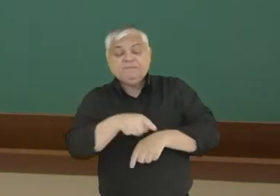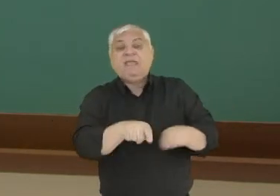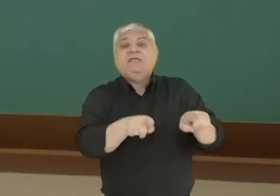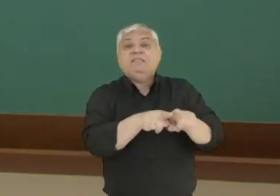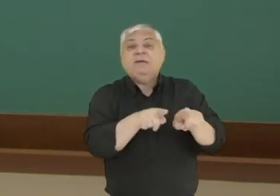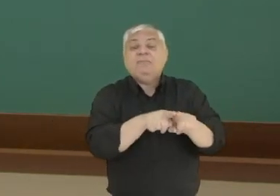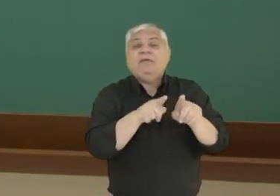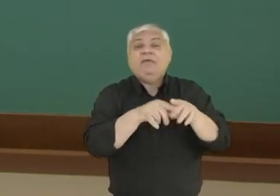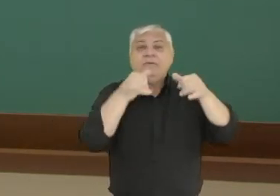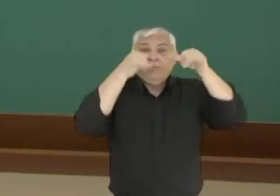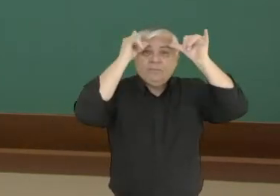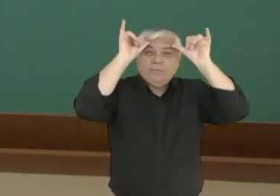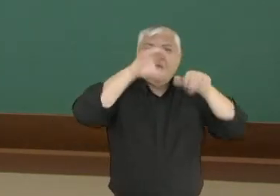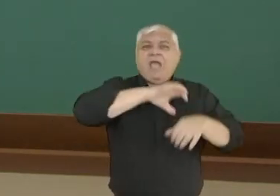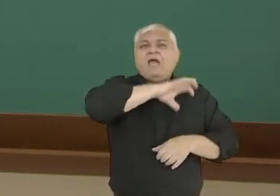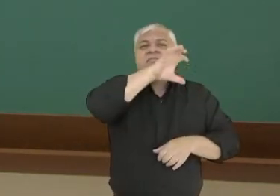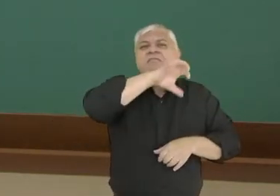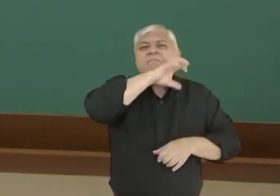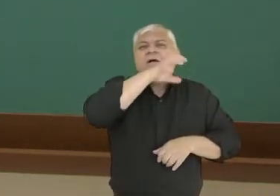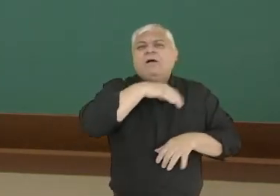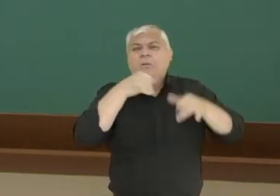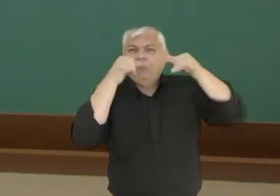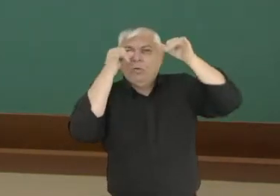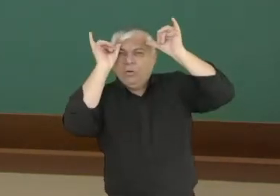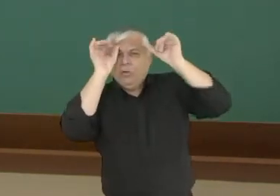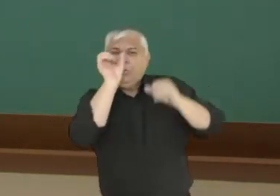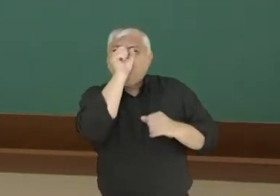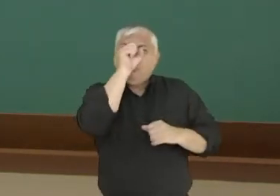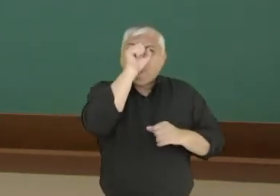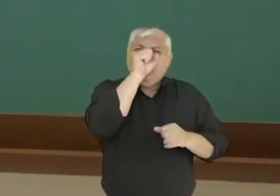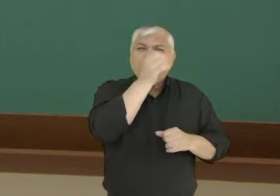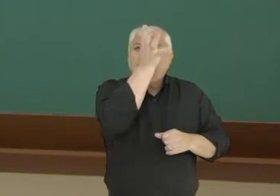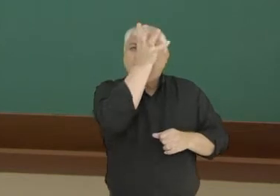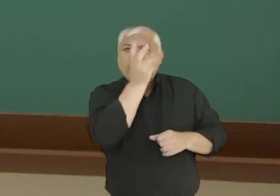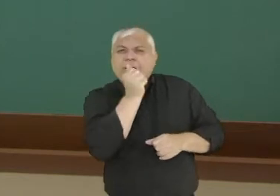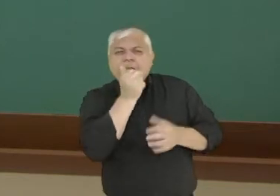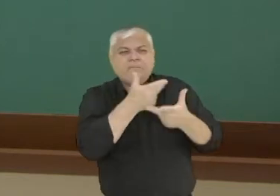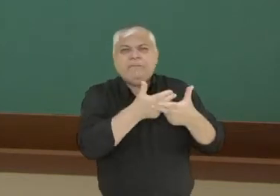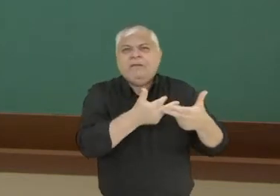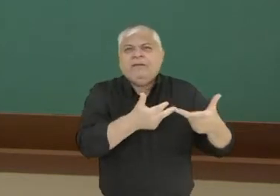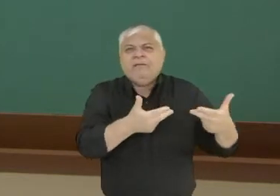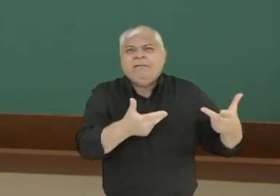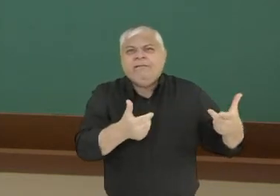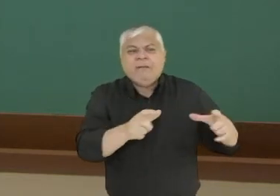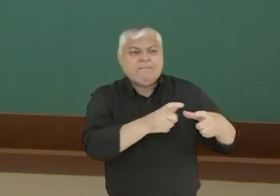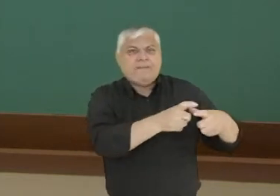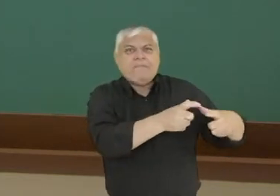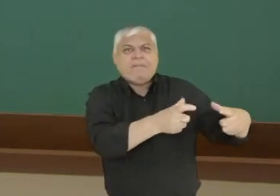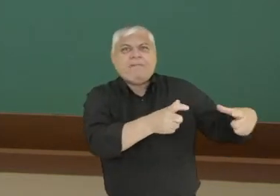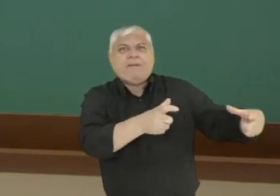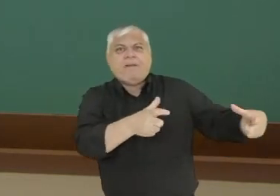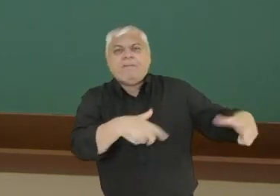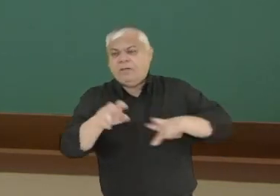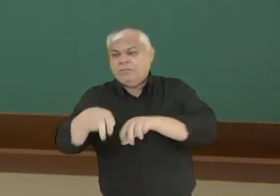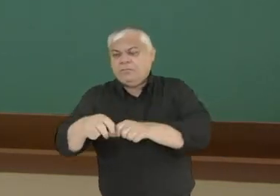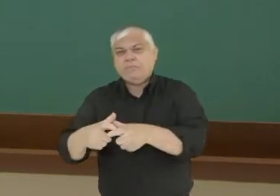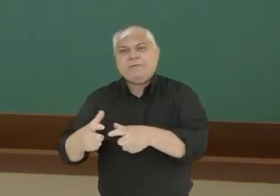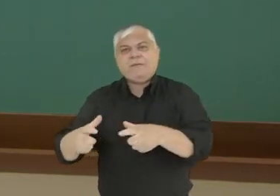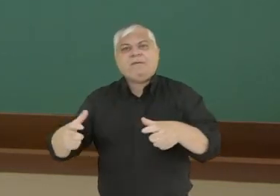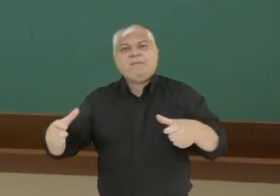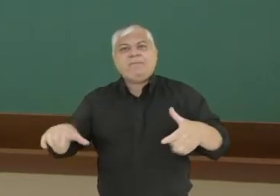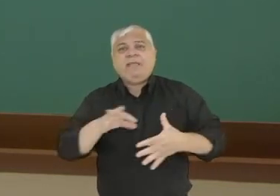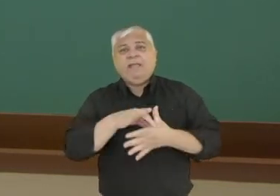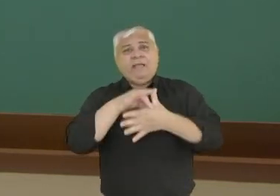criação de animais né e a partir daí então que a gente chama de pecuária a gente vai ter ali a produção de